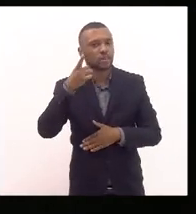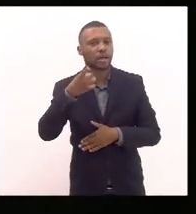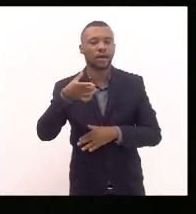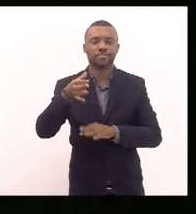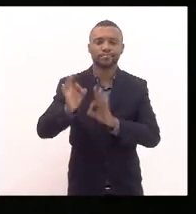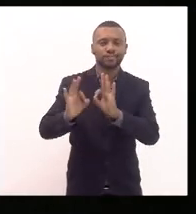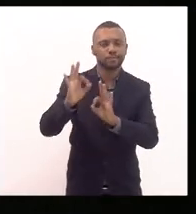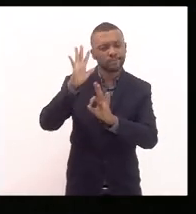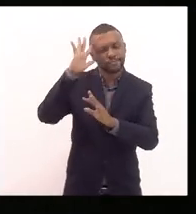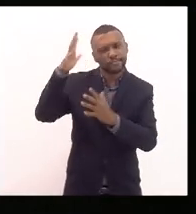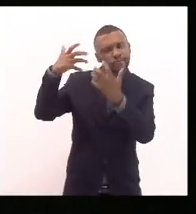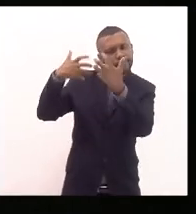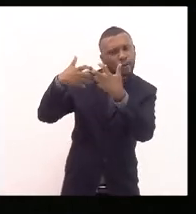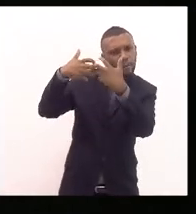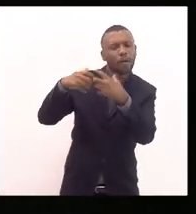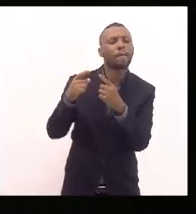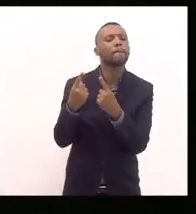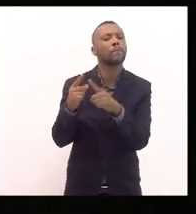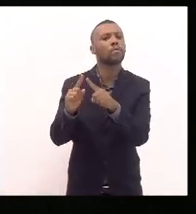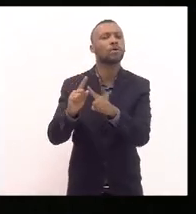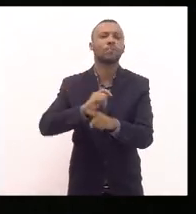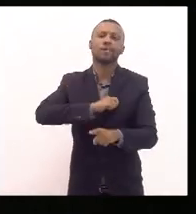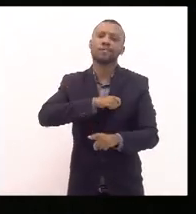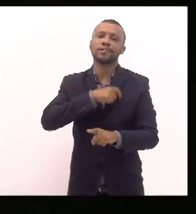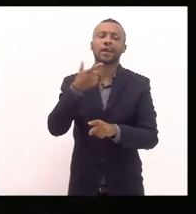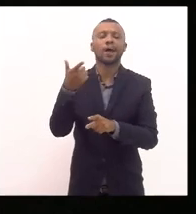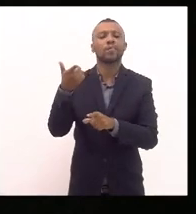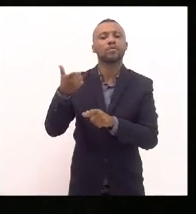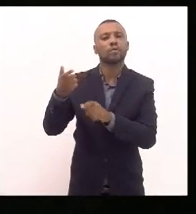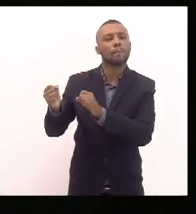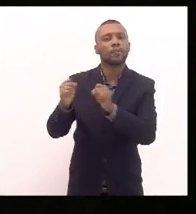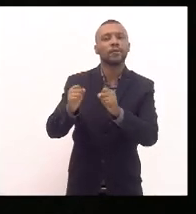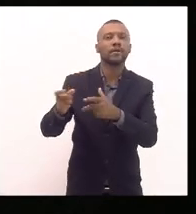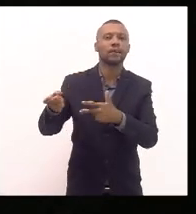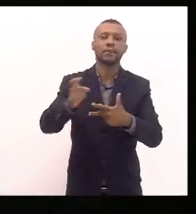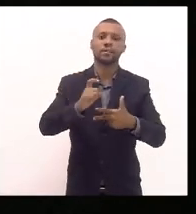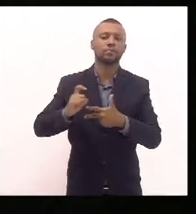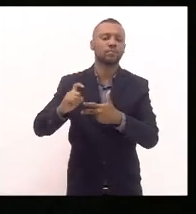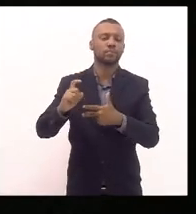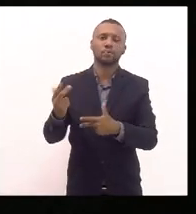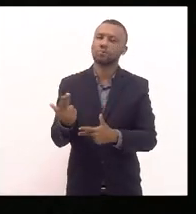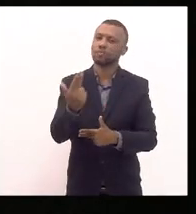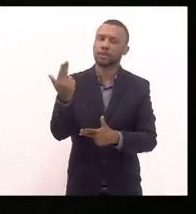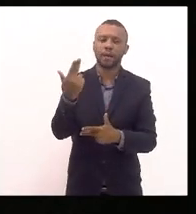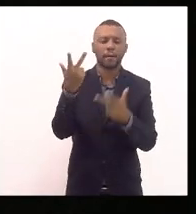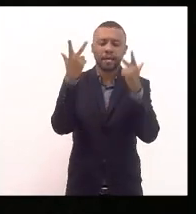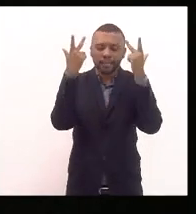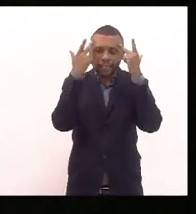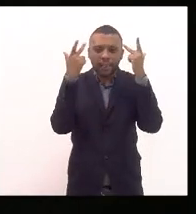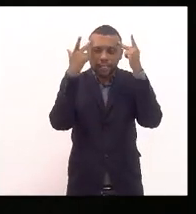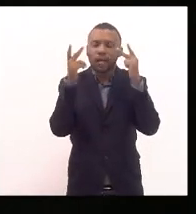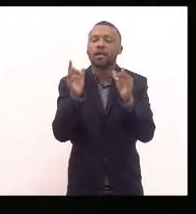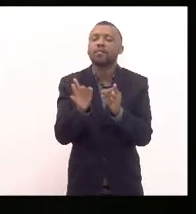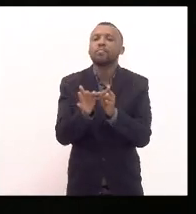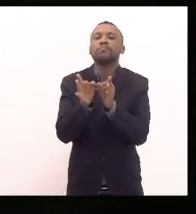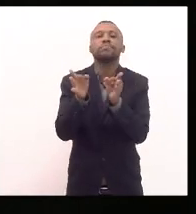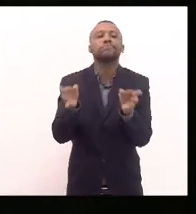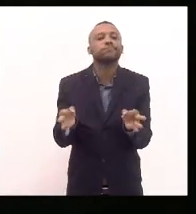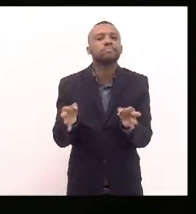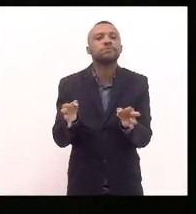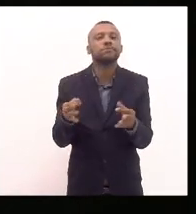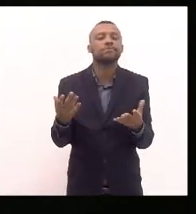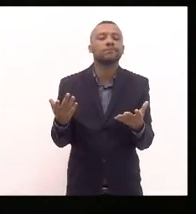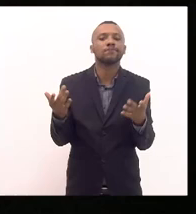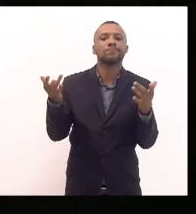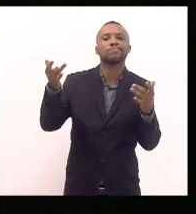as nós temos que provocar nós somos fiscais dos executivos não dá para naturalizar isso não dá para banalizar não dá